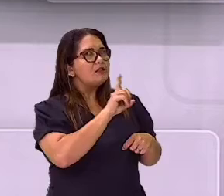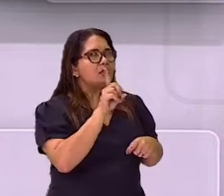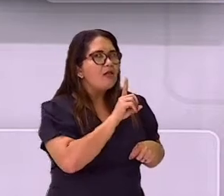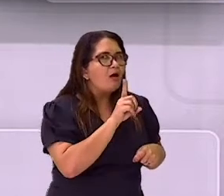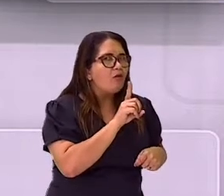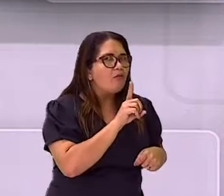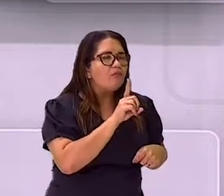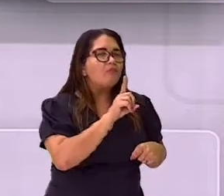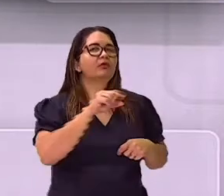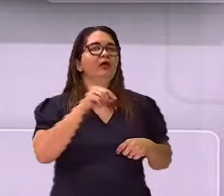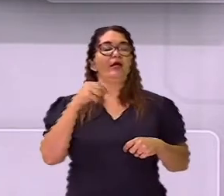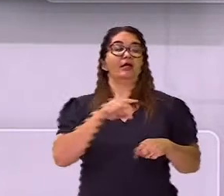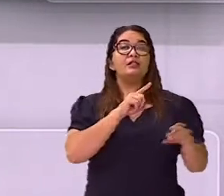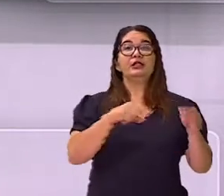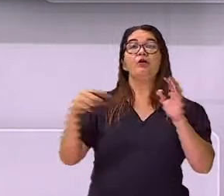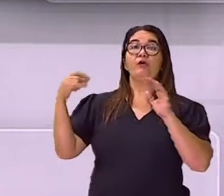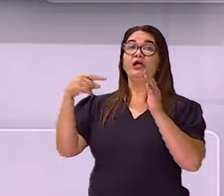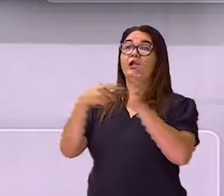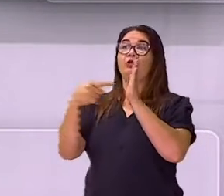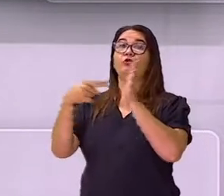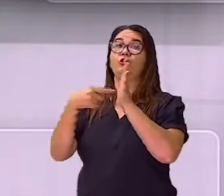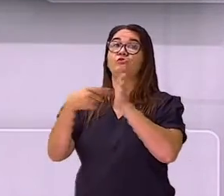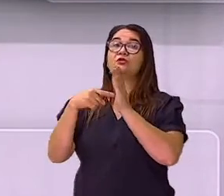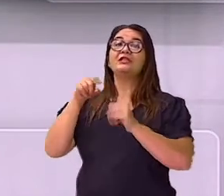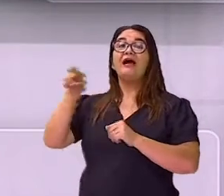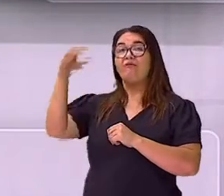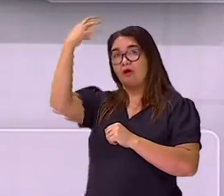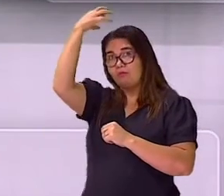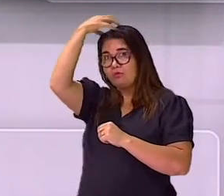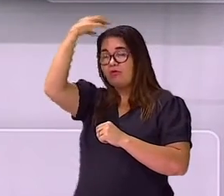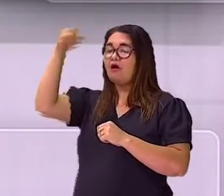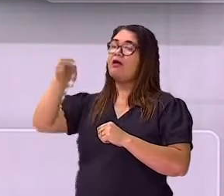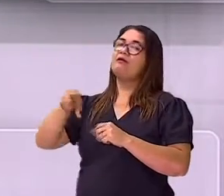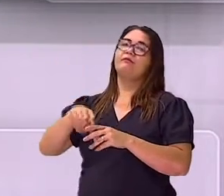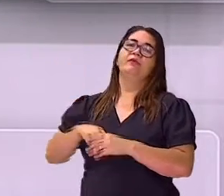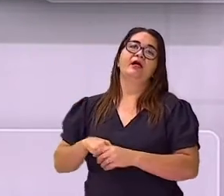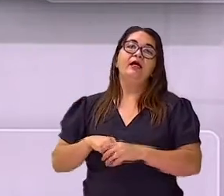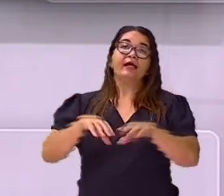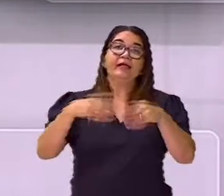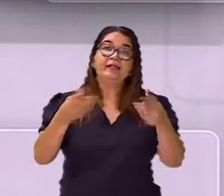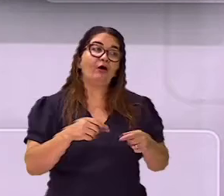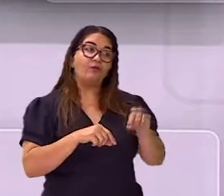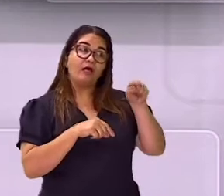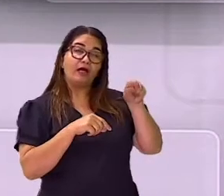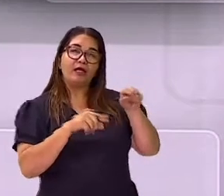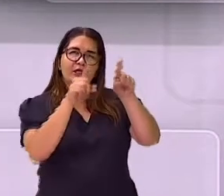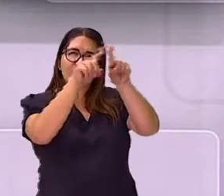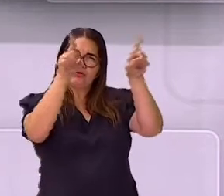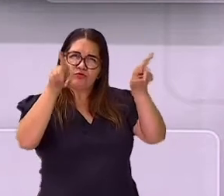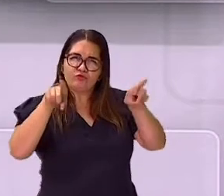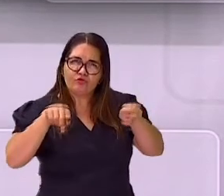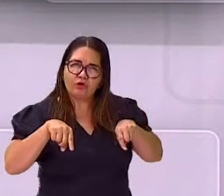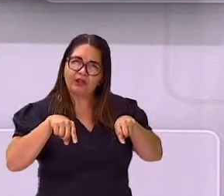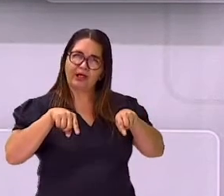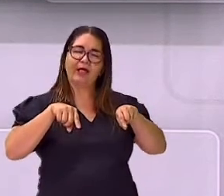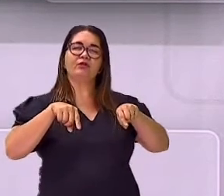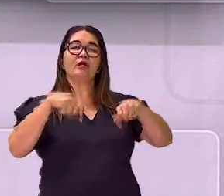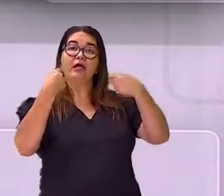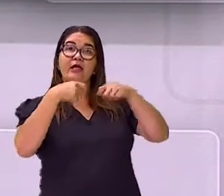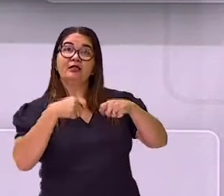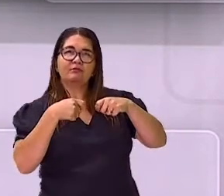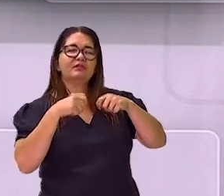olhos e ouvidos dos reis, esses funcionários, eles eram responsáveis por fiscalizar